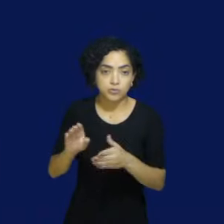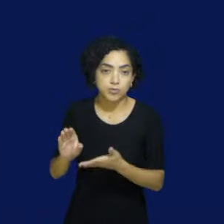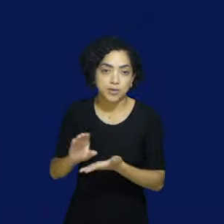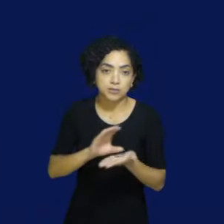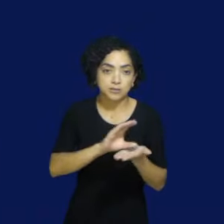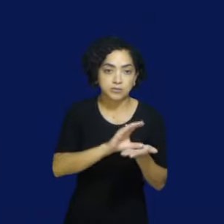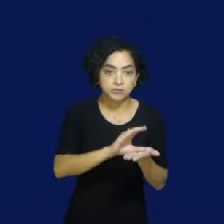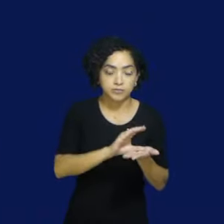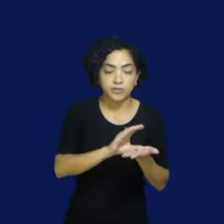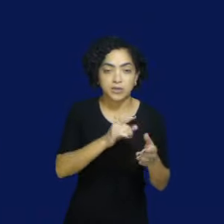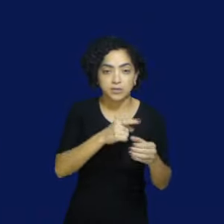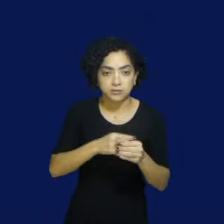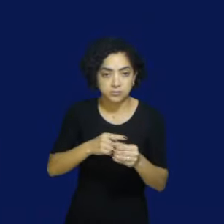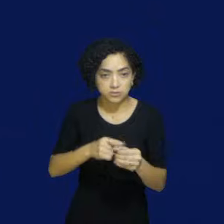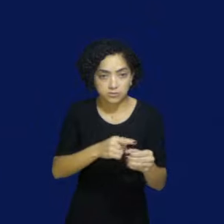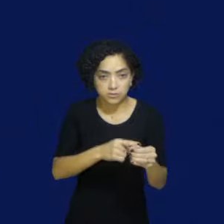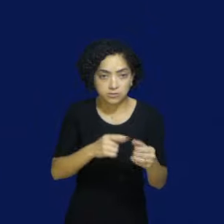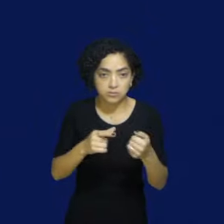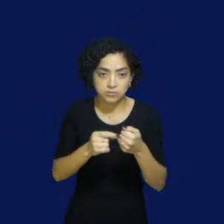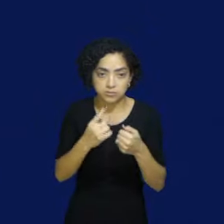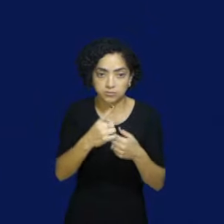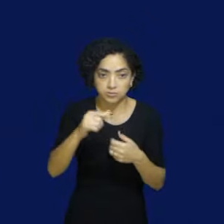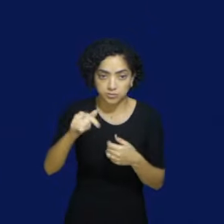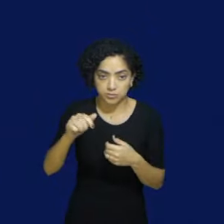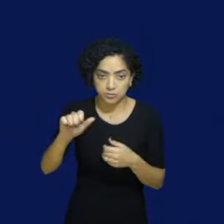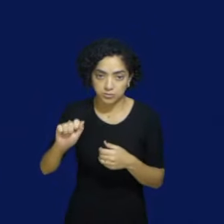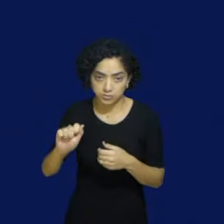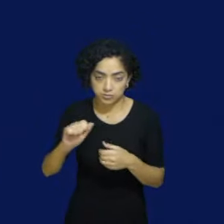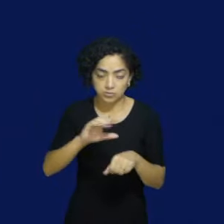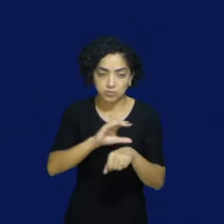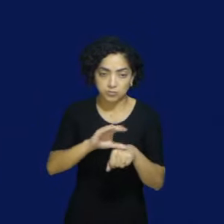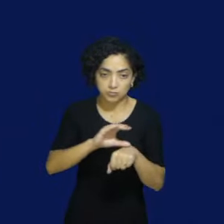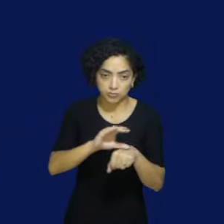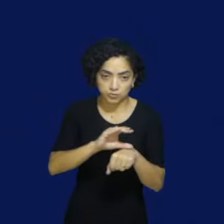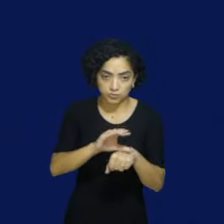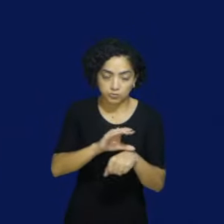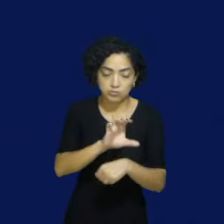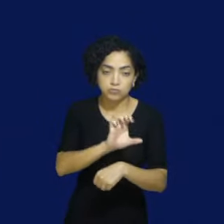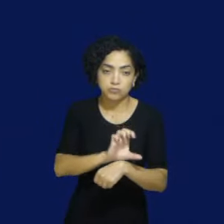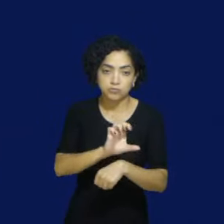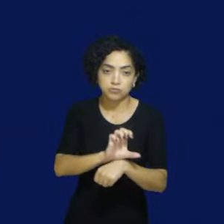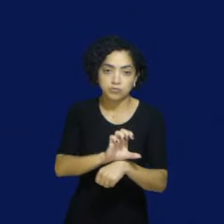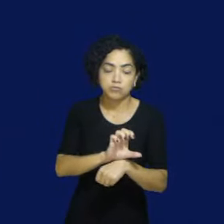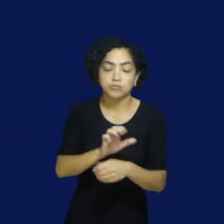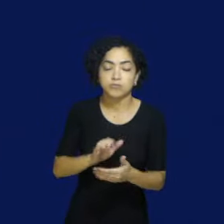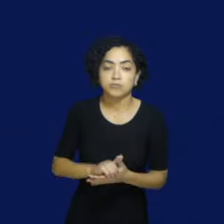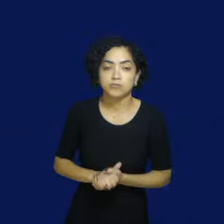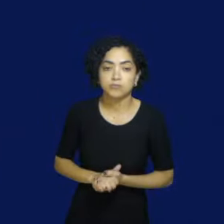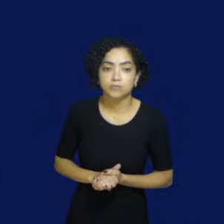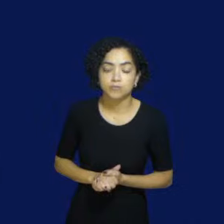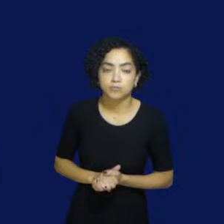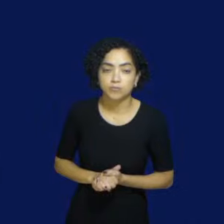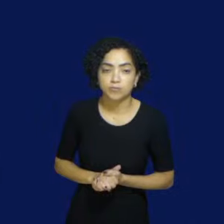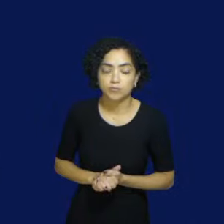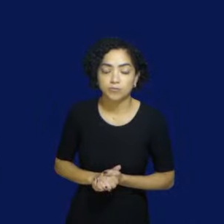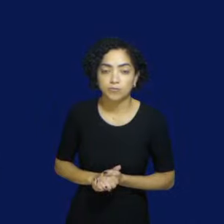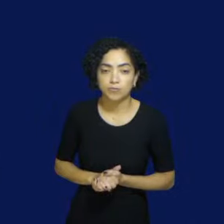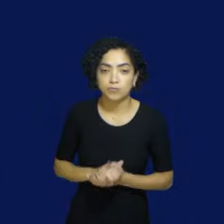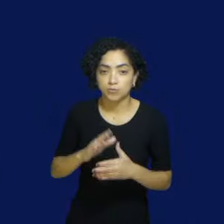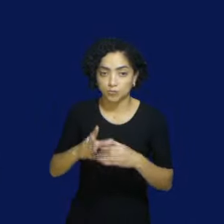municípios, de que trata o artigo 17-A da Constituição do Estado e estabelece outras providências. Com